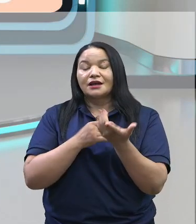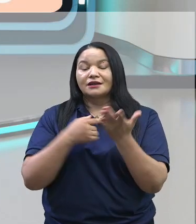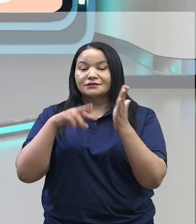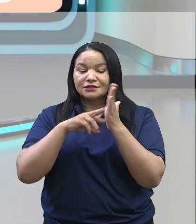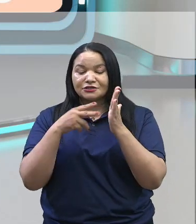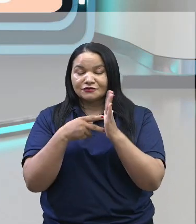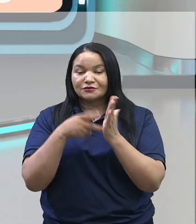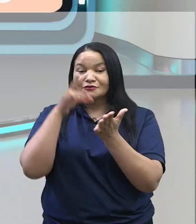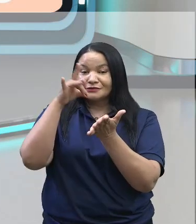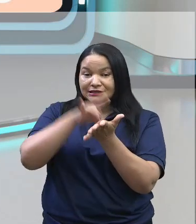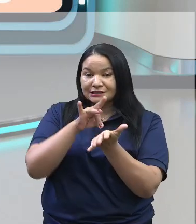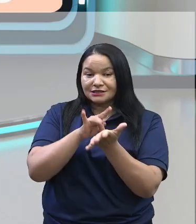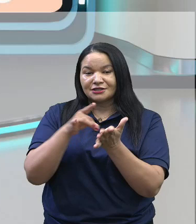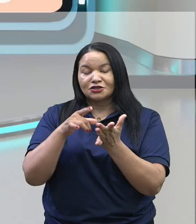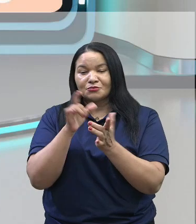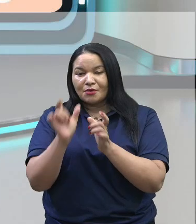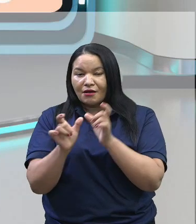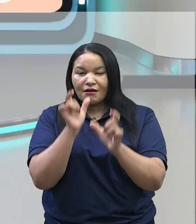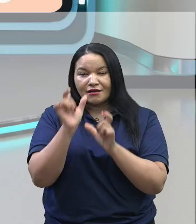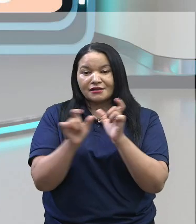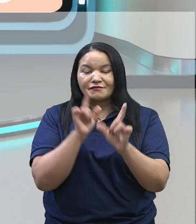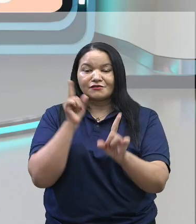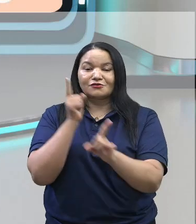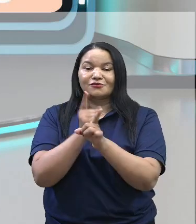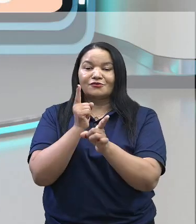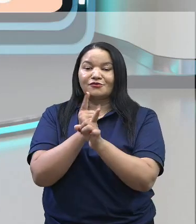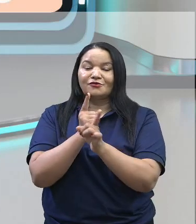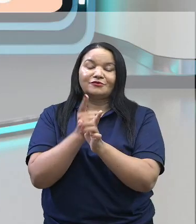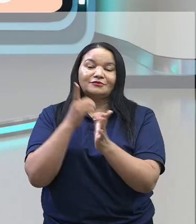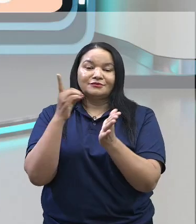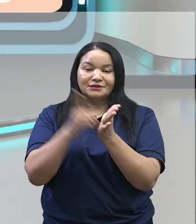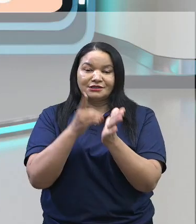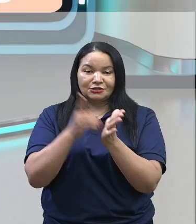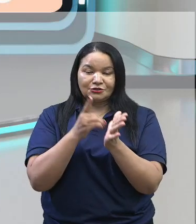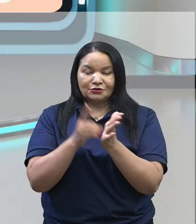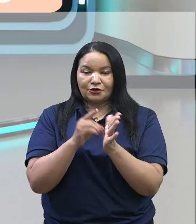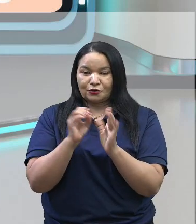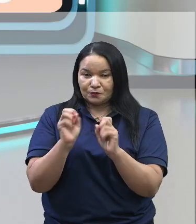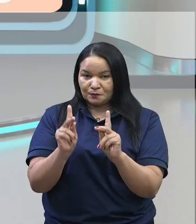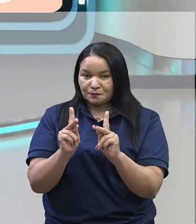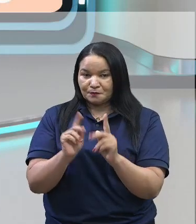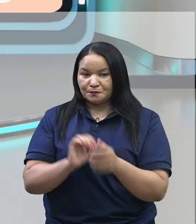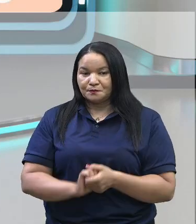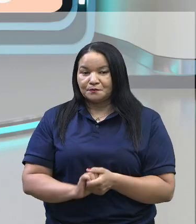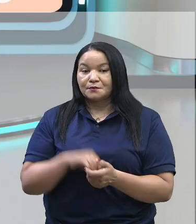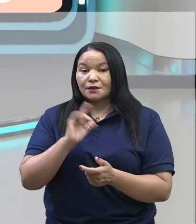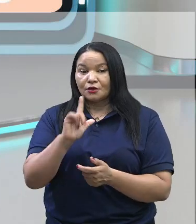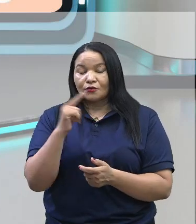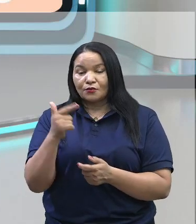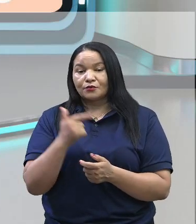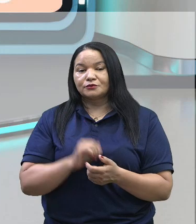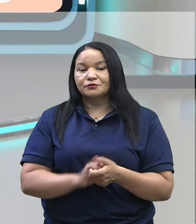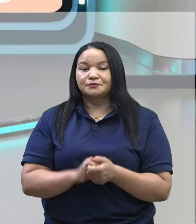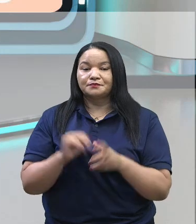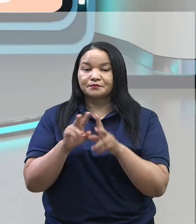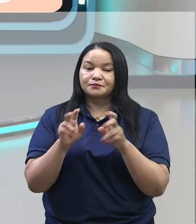das palavras que nós encontramos no nosso dicionário. E o outro tópico